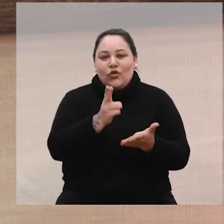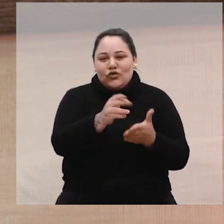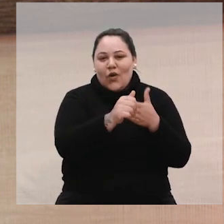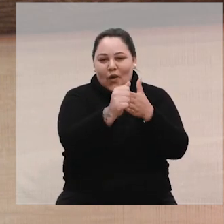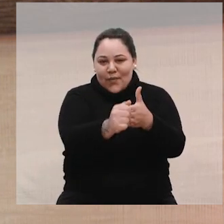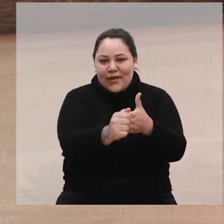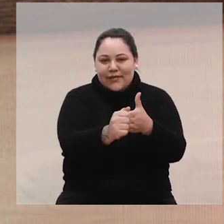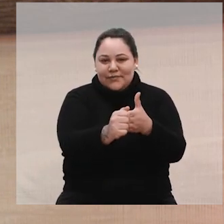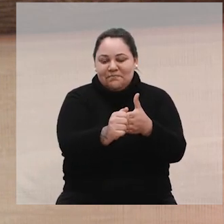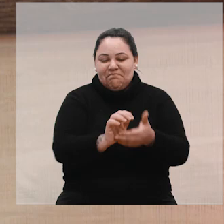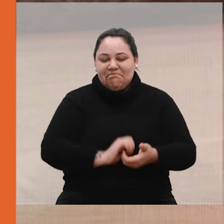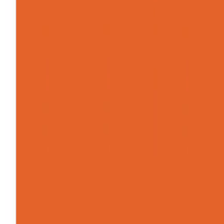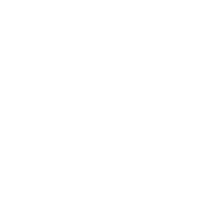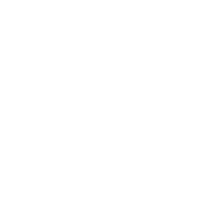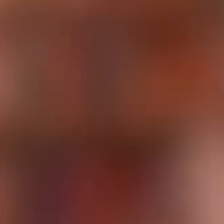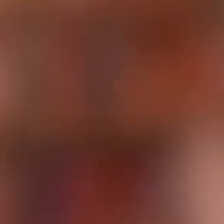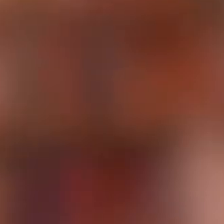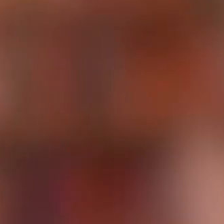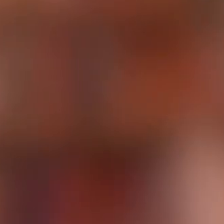Continuem conosco, já voltamos.